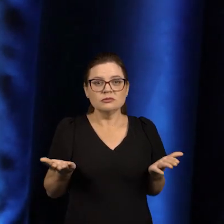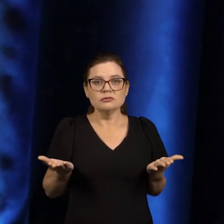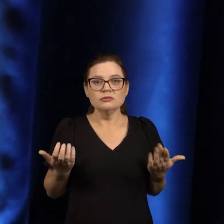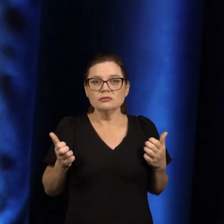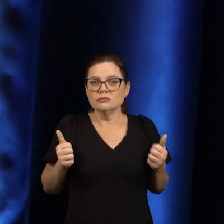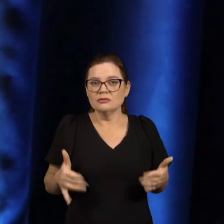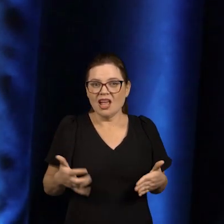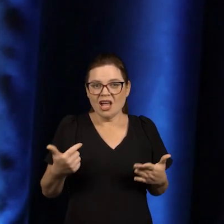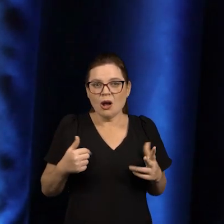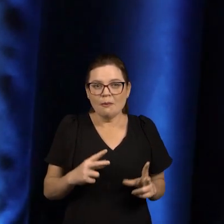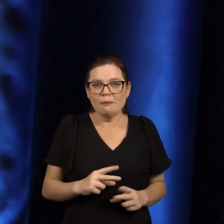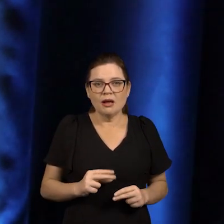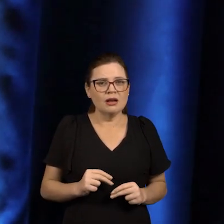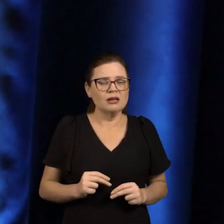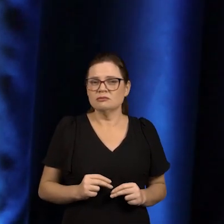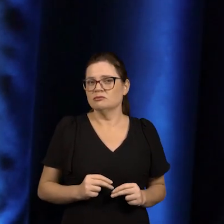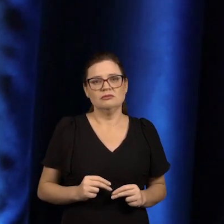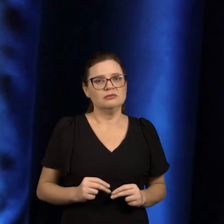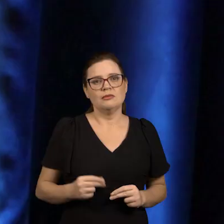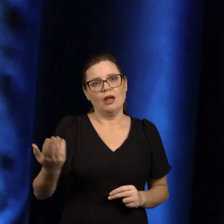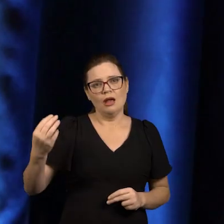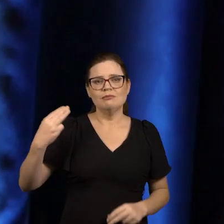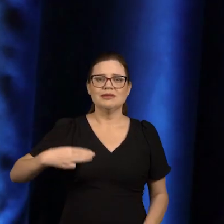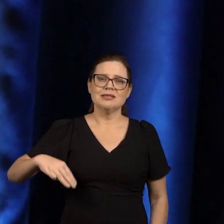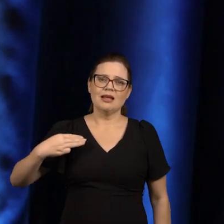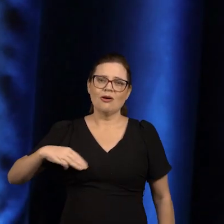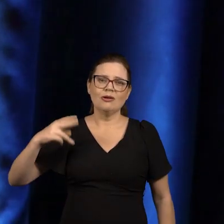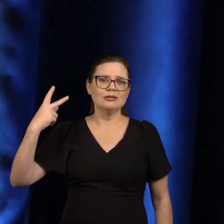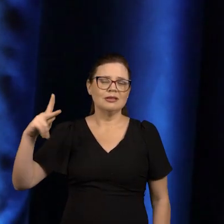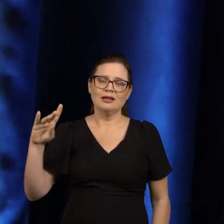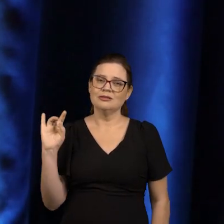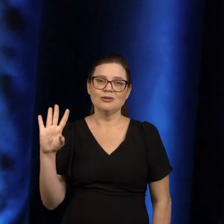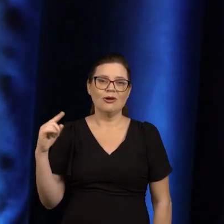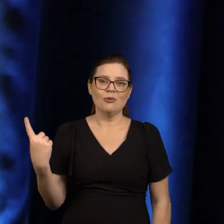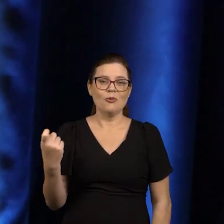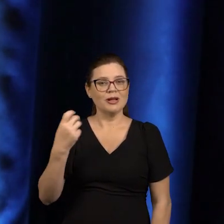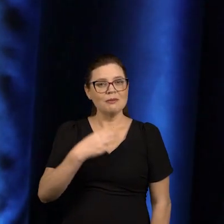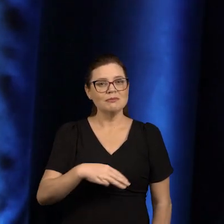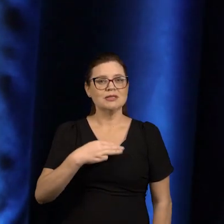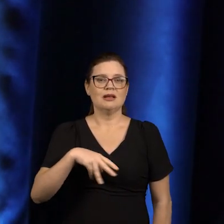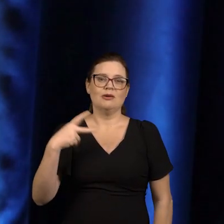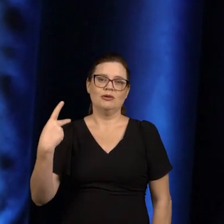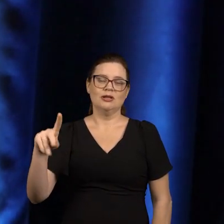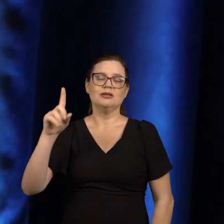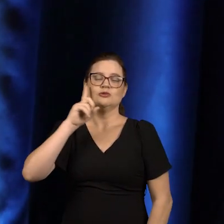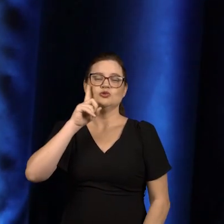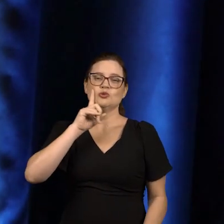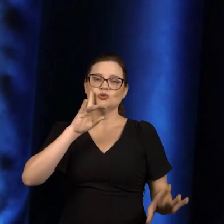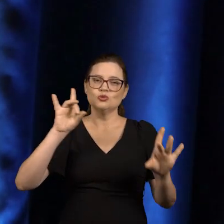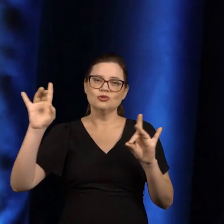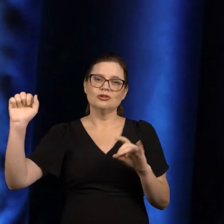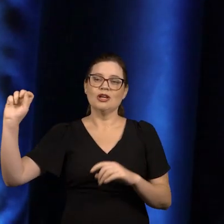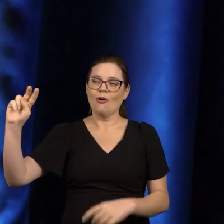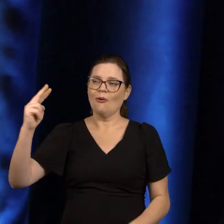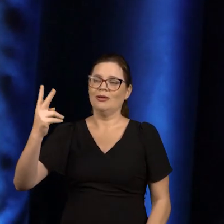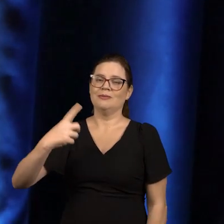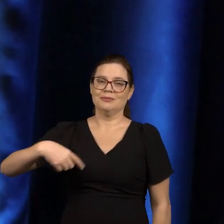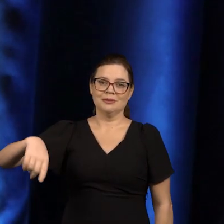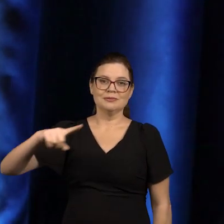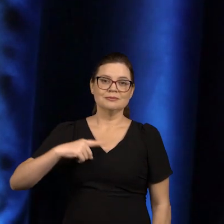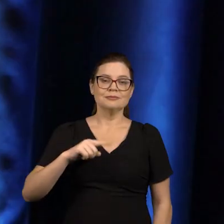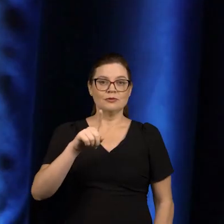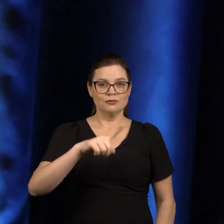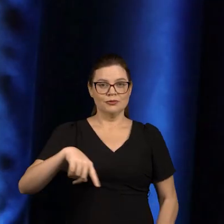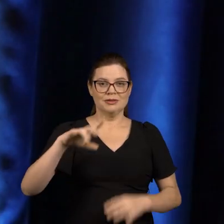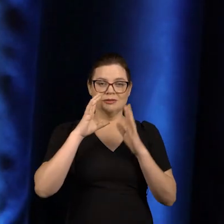traga merecimento. É a misericórdia dele, né? Então, você que está nos assistindo,